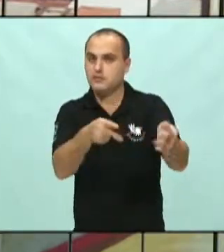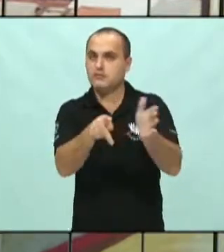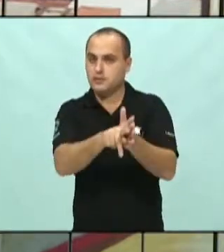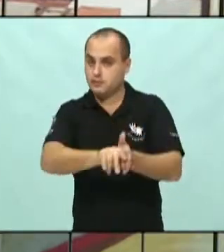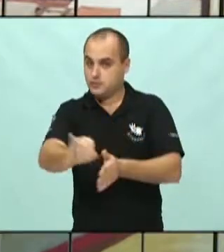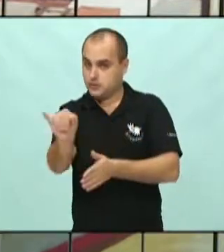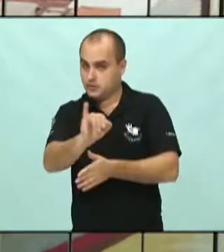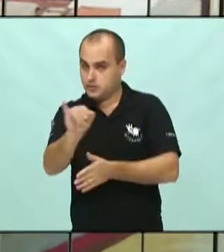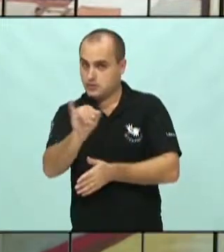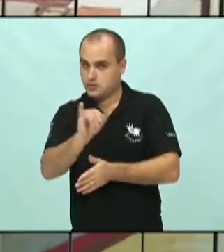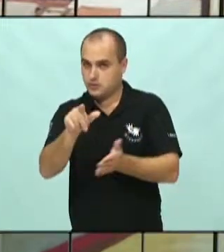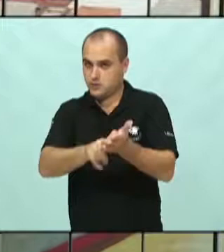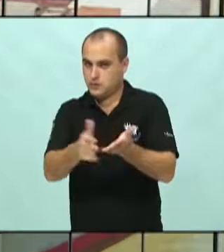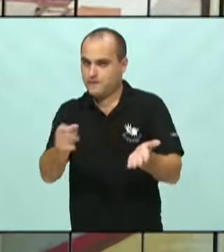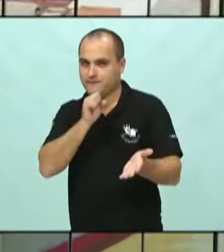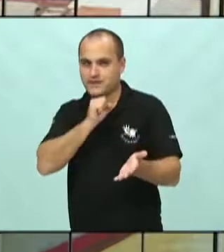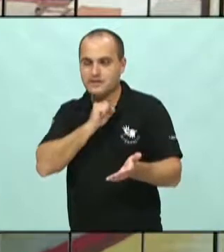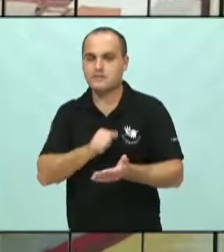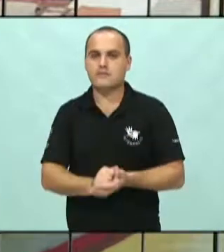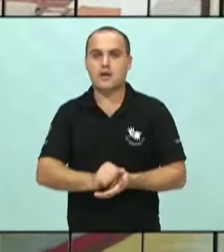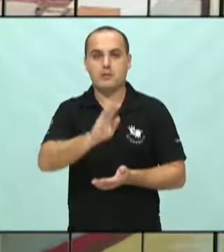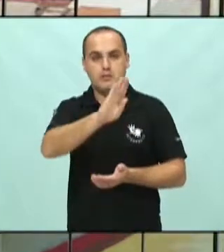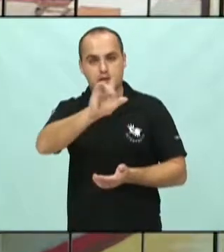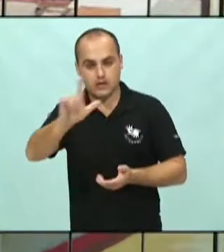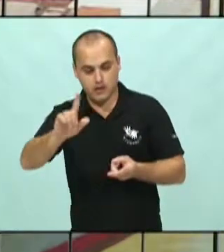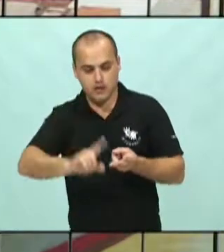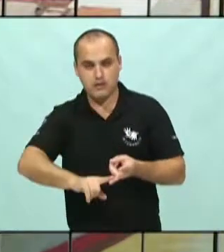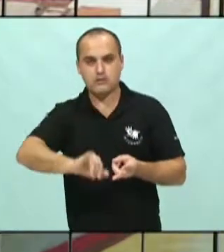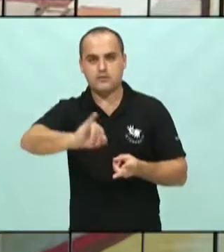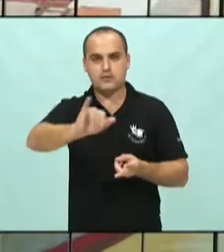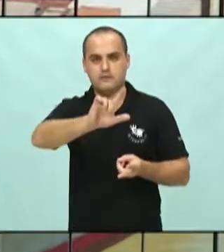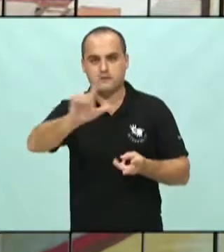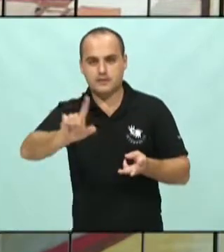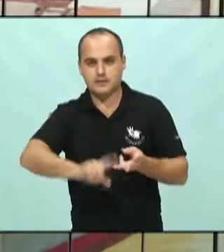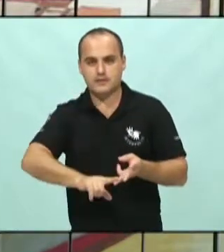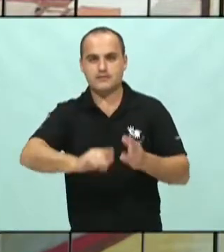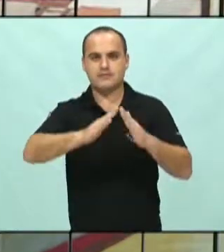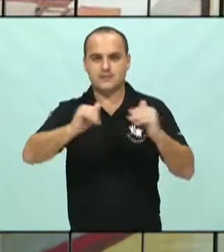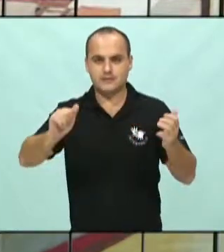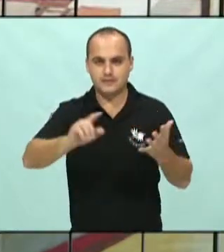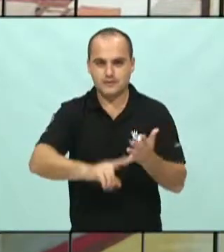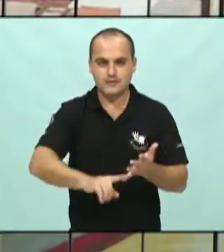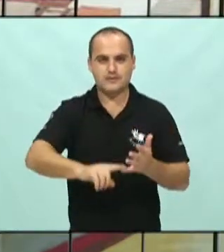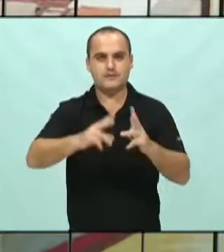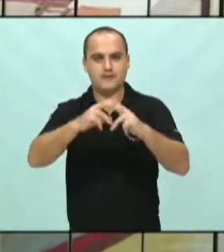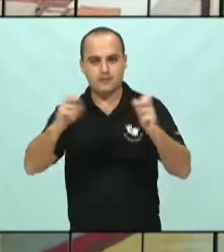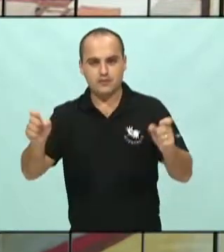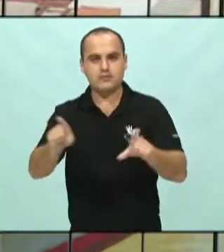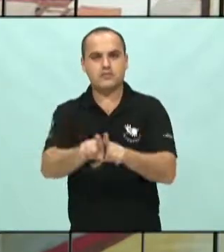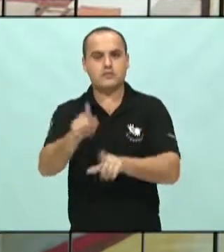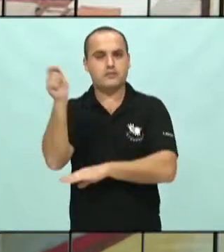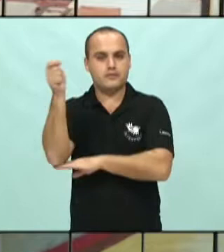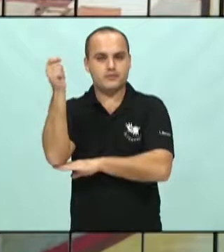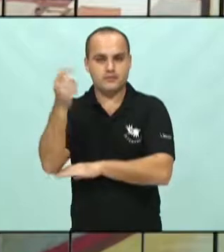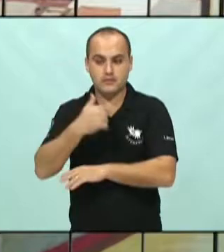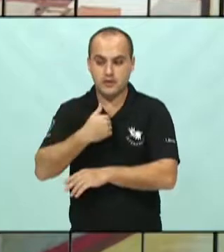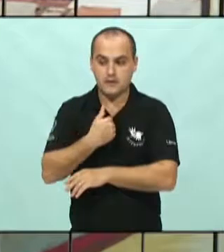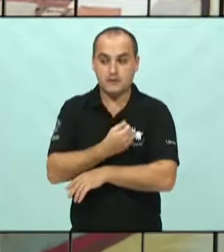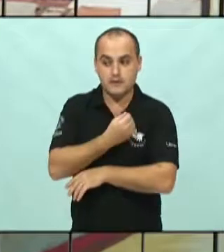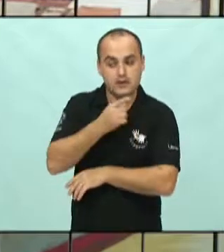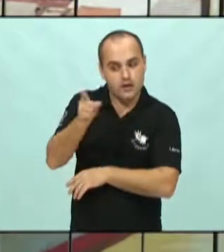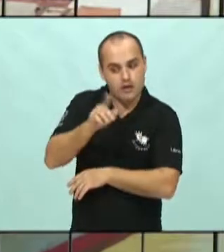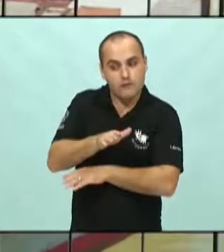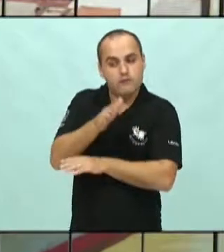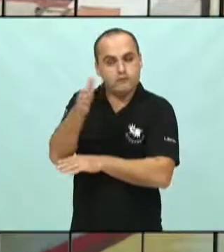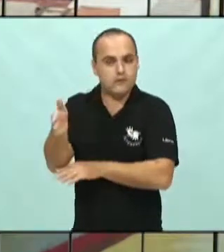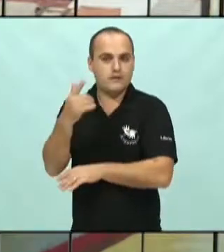principalmente, de Blumenau, de Joinville, de Brusque, de Florianópolis e até de Porto Alegre. Uma ocasião que eu estive lá, aproveitei para visitar